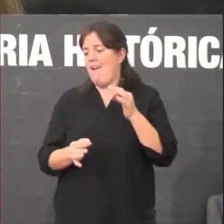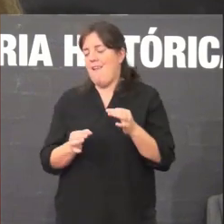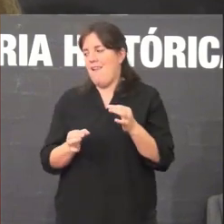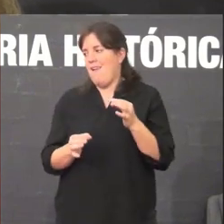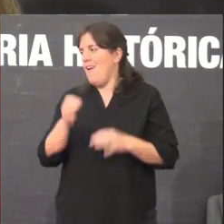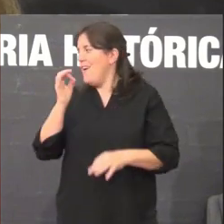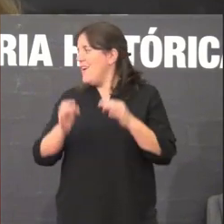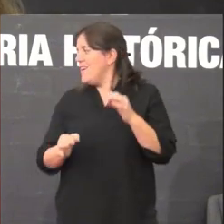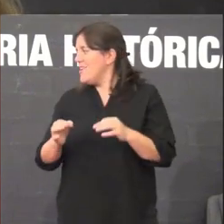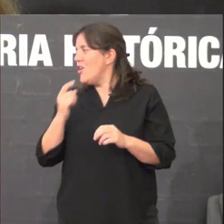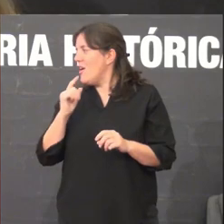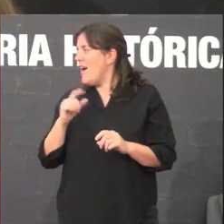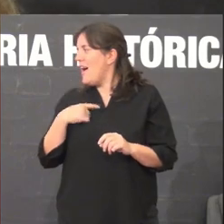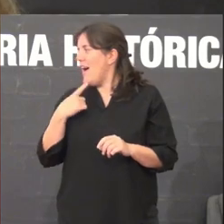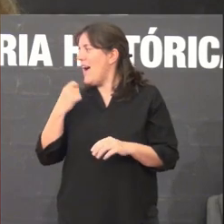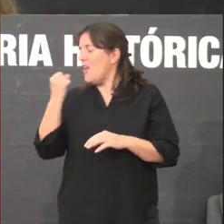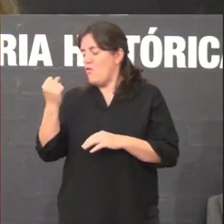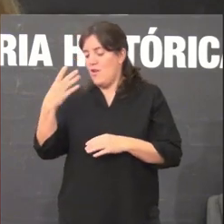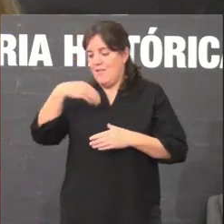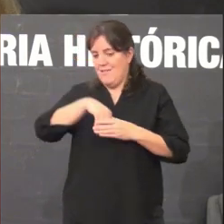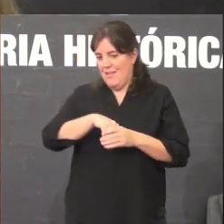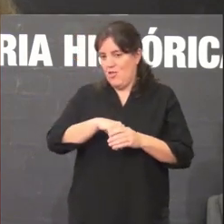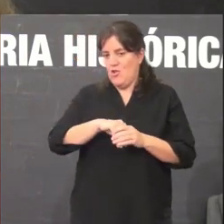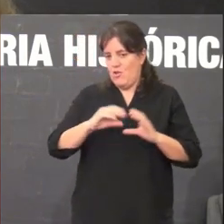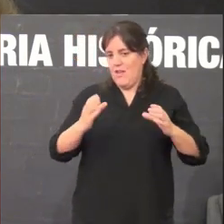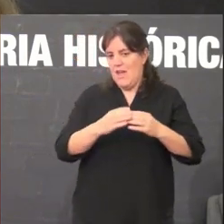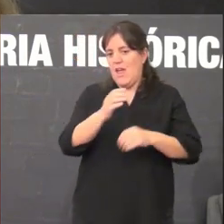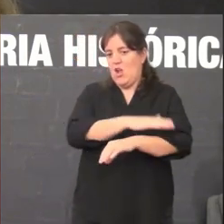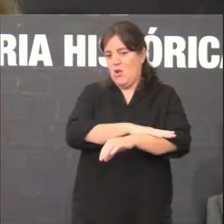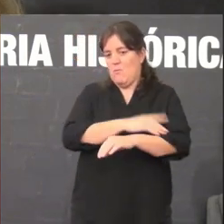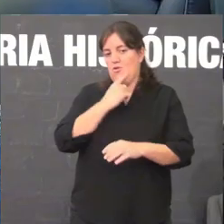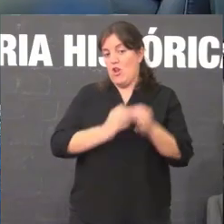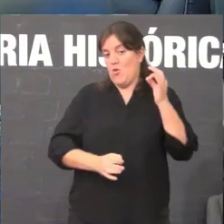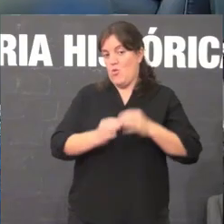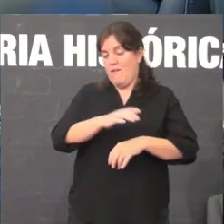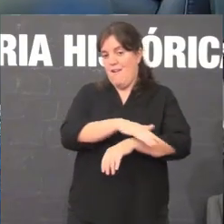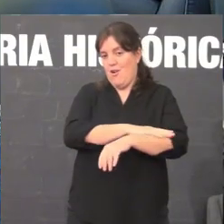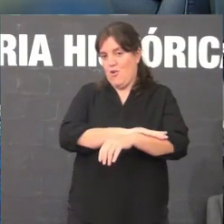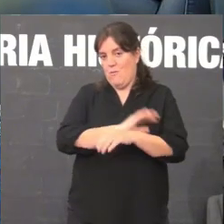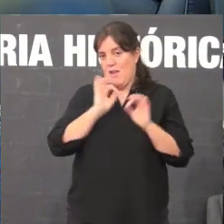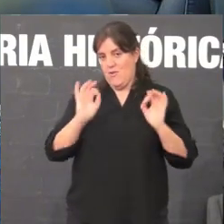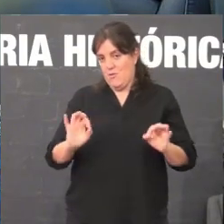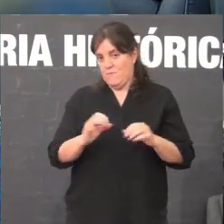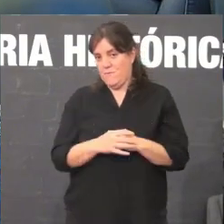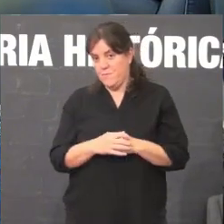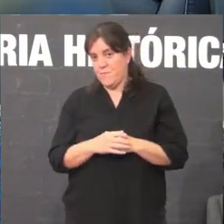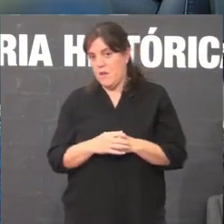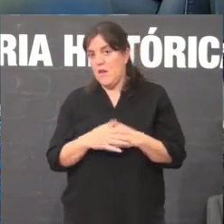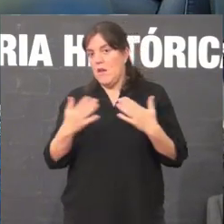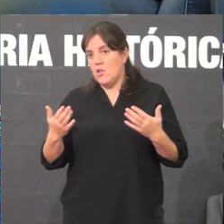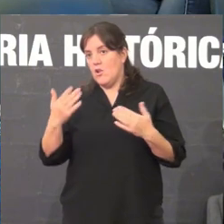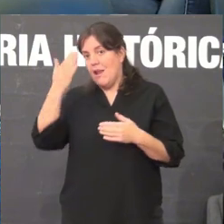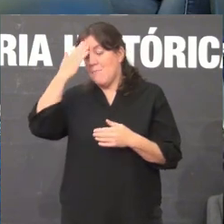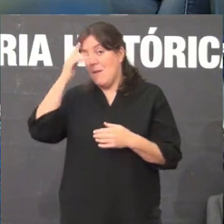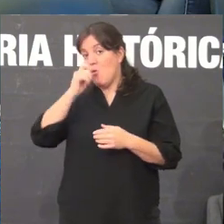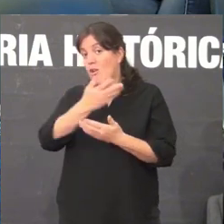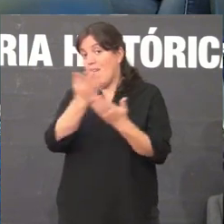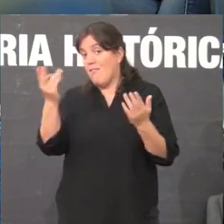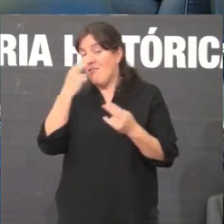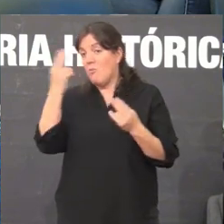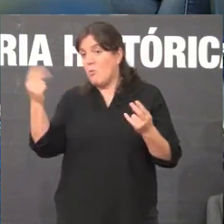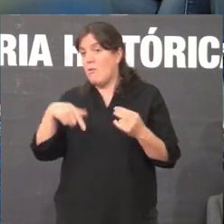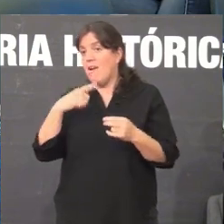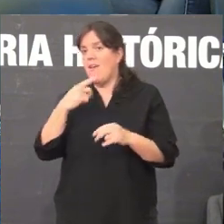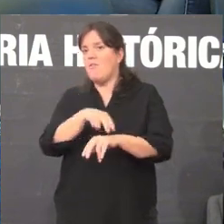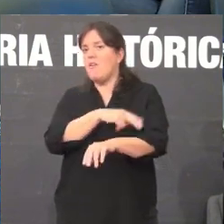as forças do regime, não julgar o regime. Então, a construção da memória pública do franquismo nesta